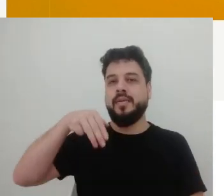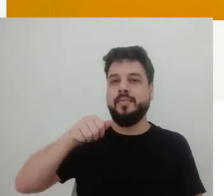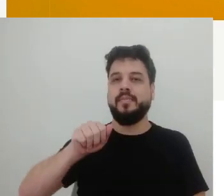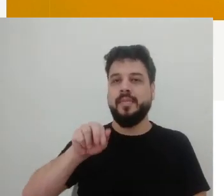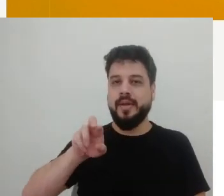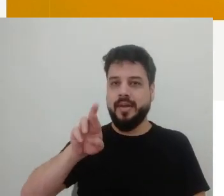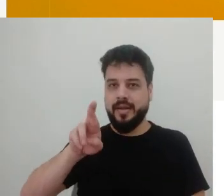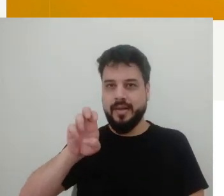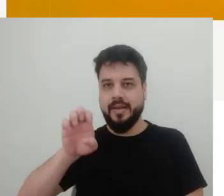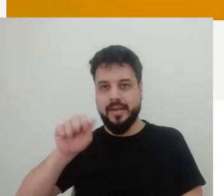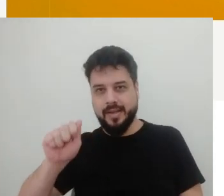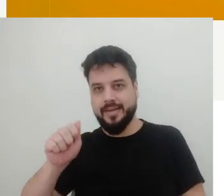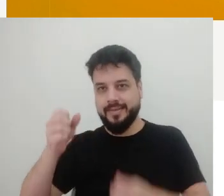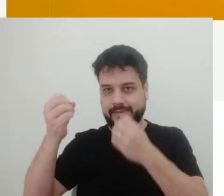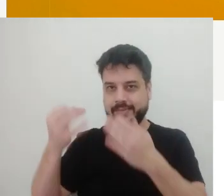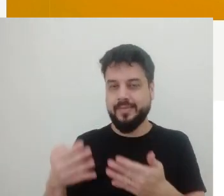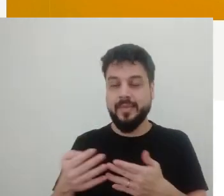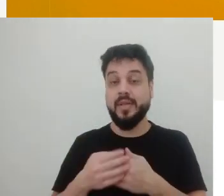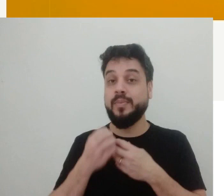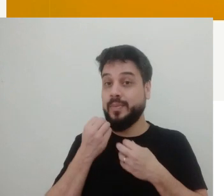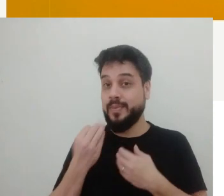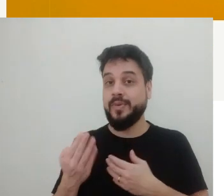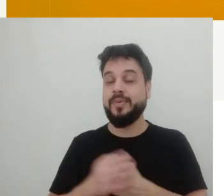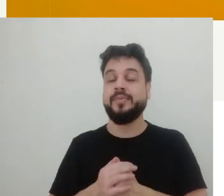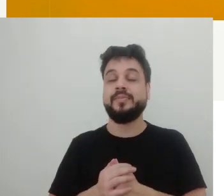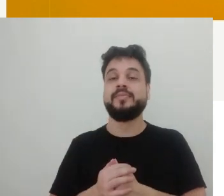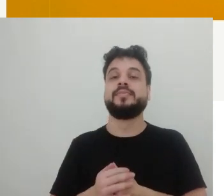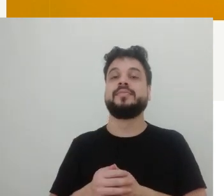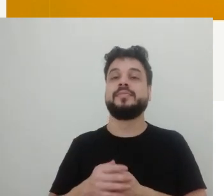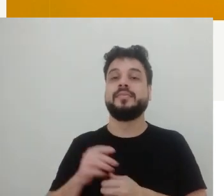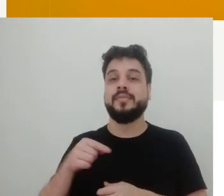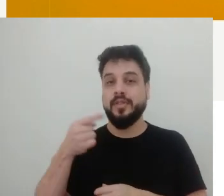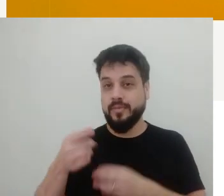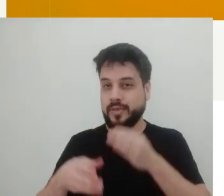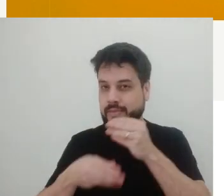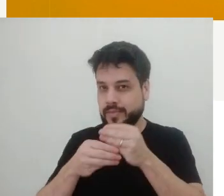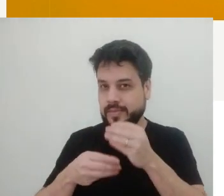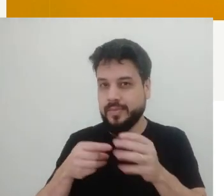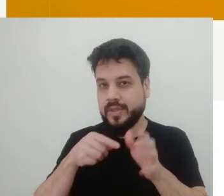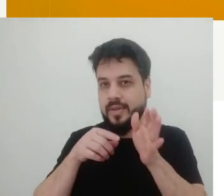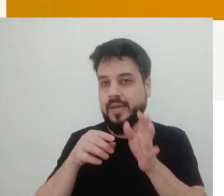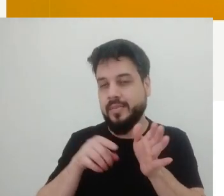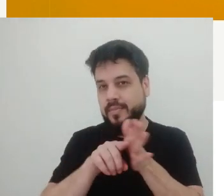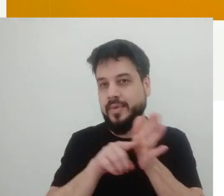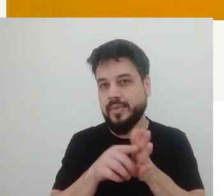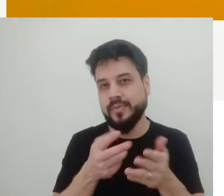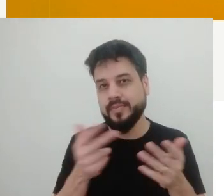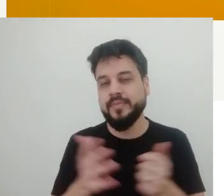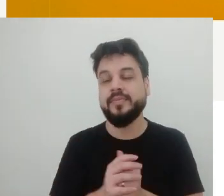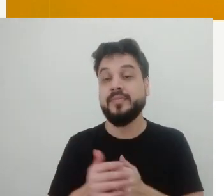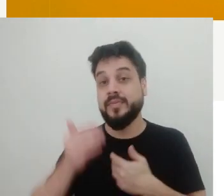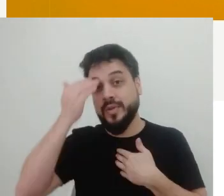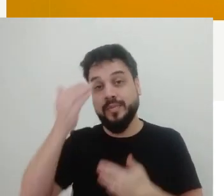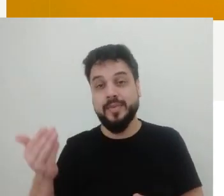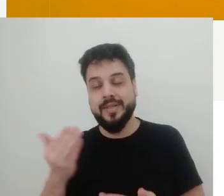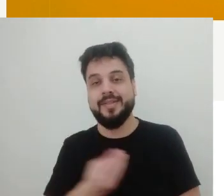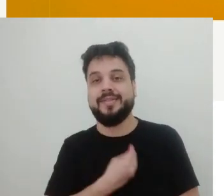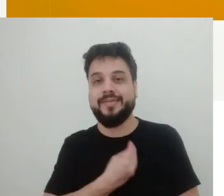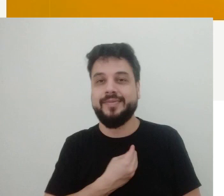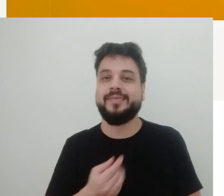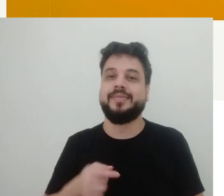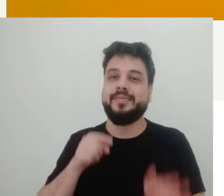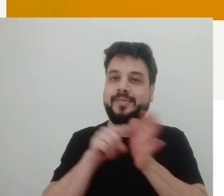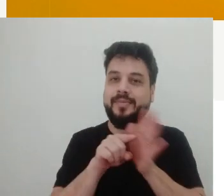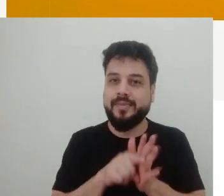sua perspectiva, que você traz bastante interessante também para a gente discutir. Vou passar a palavra para o